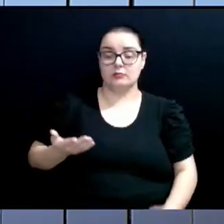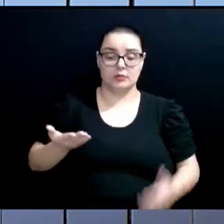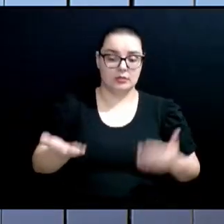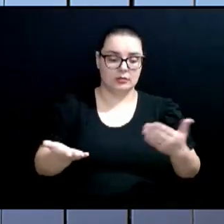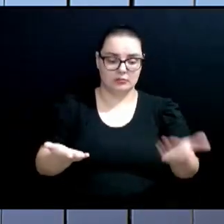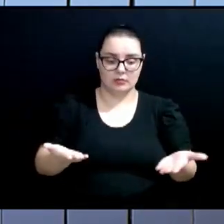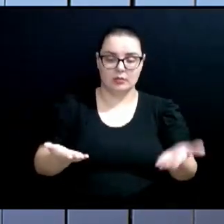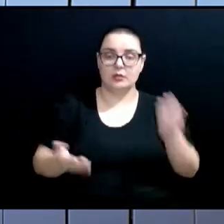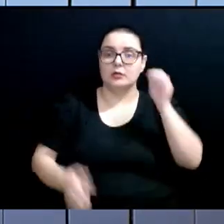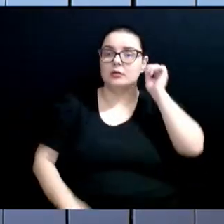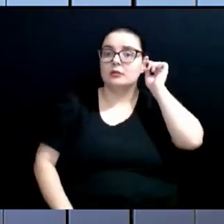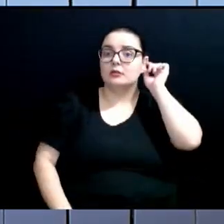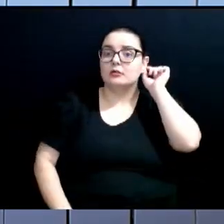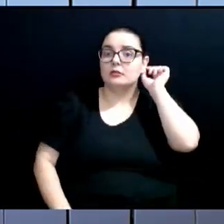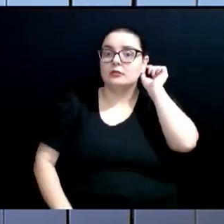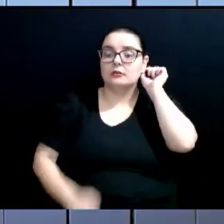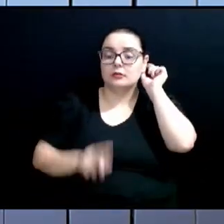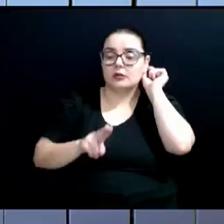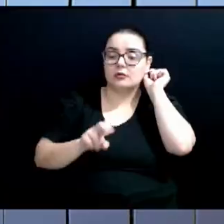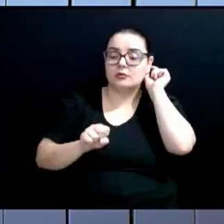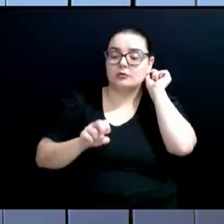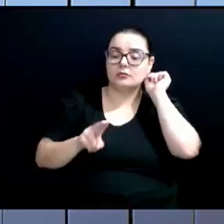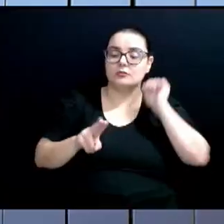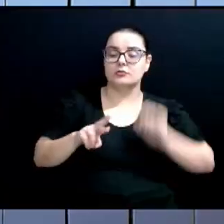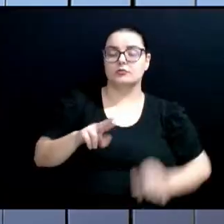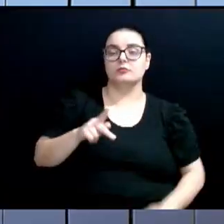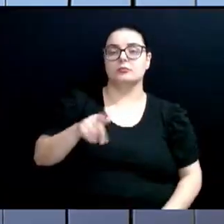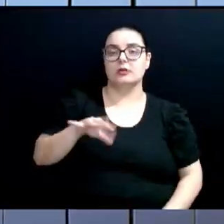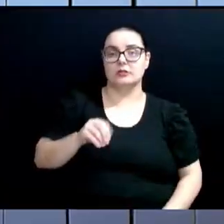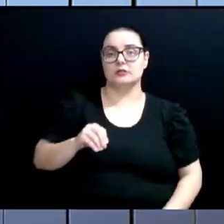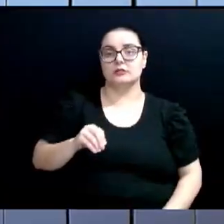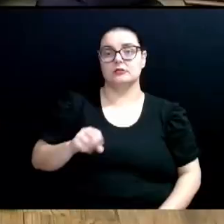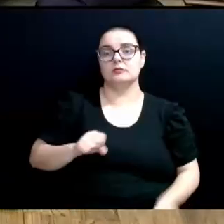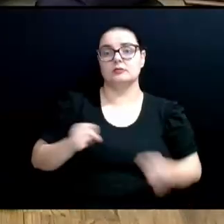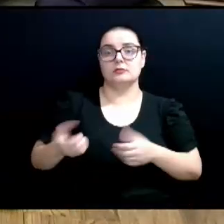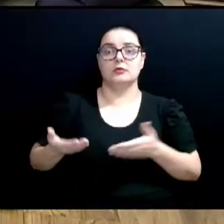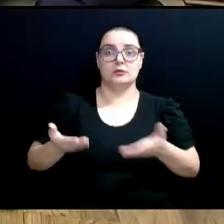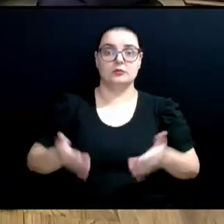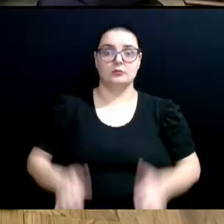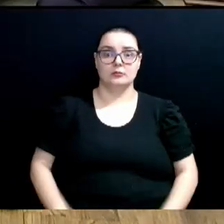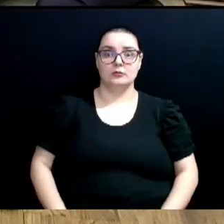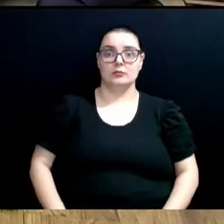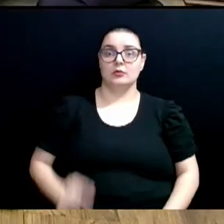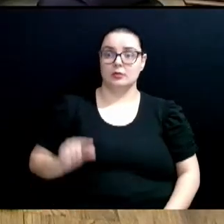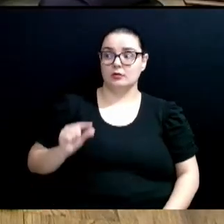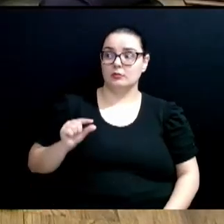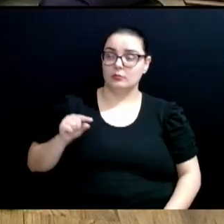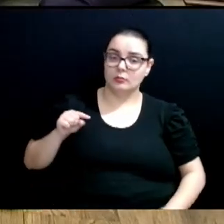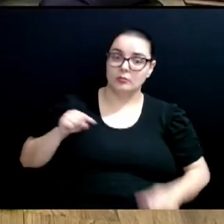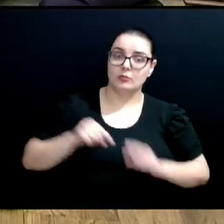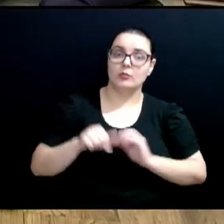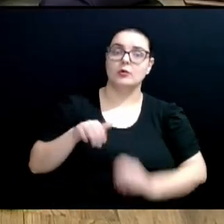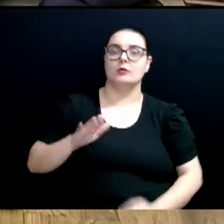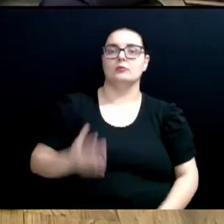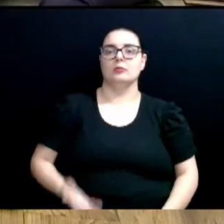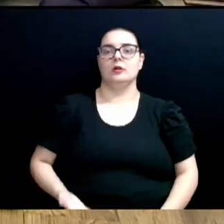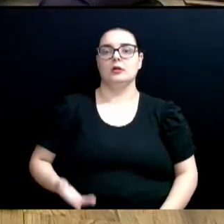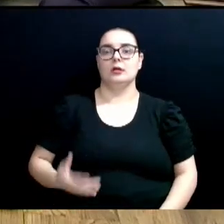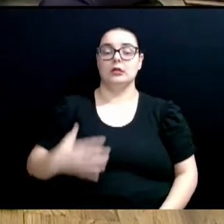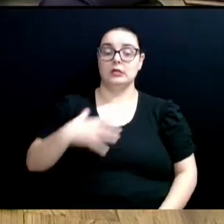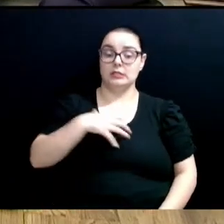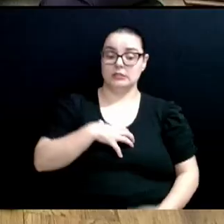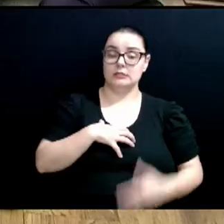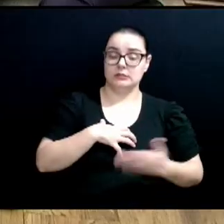questão da usurpação do poder, ela estava colocada. E eu vou um pouquinho mais além, né? Esse sentimento que uma boa parte